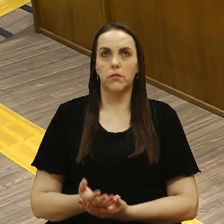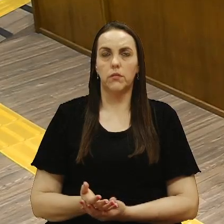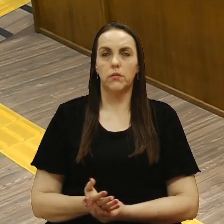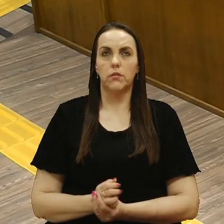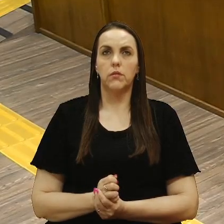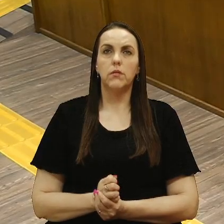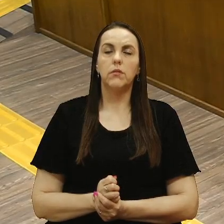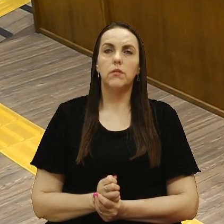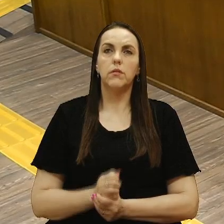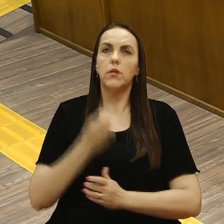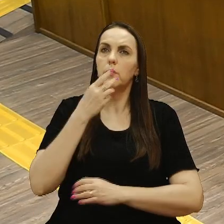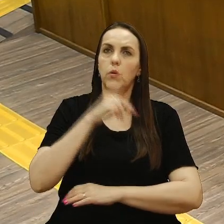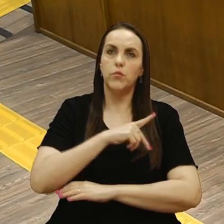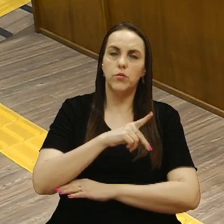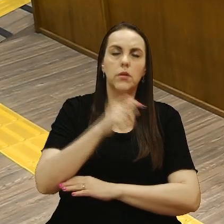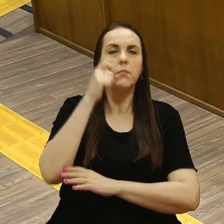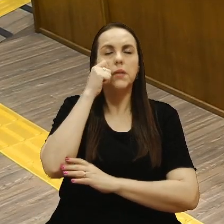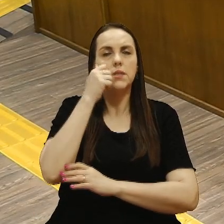presentes.